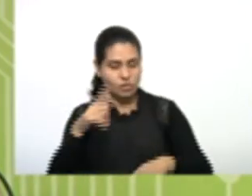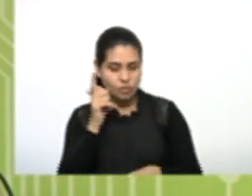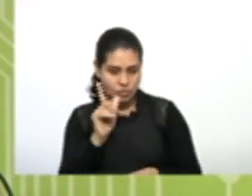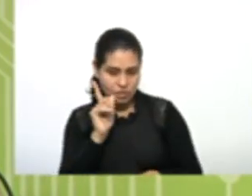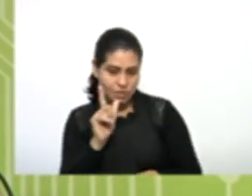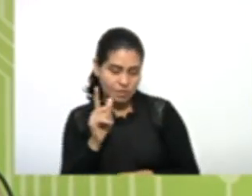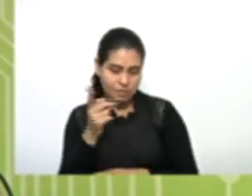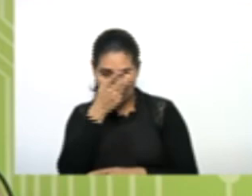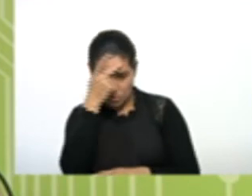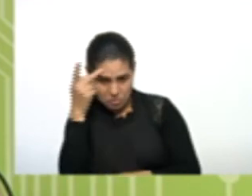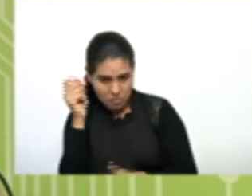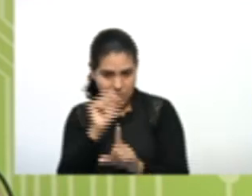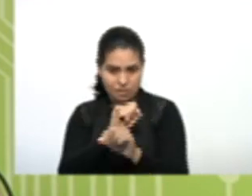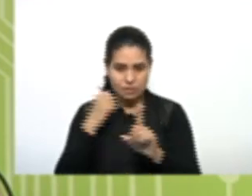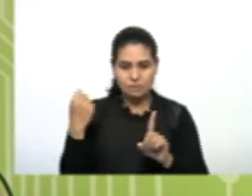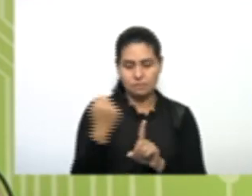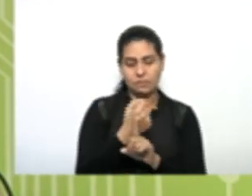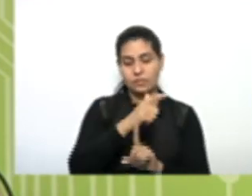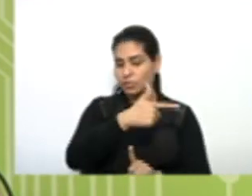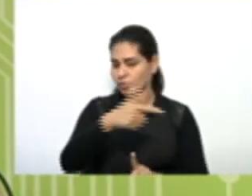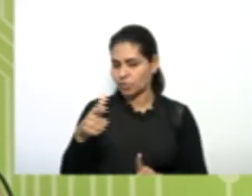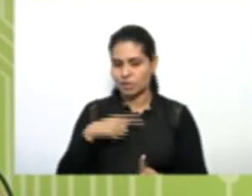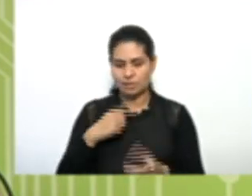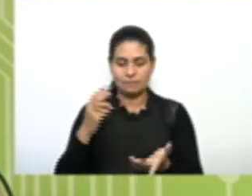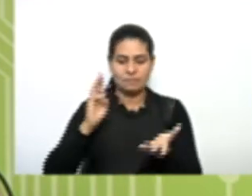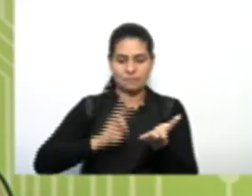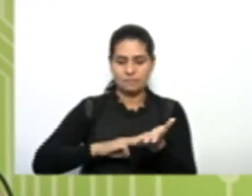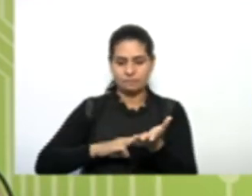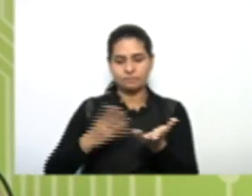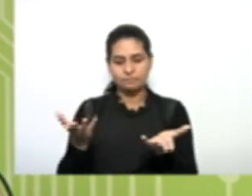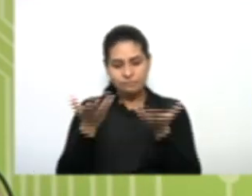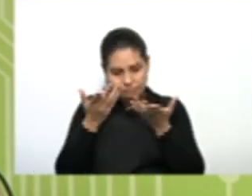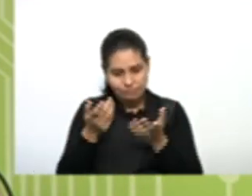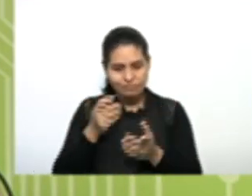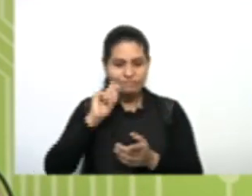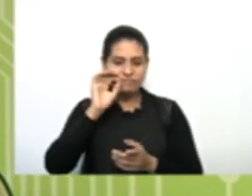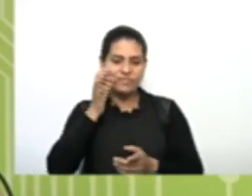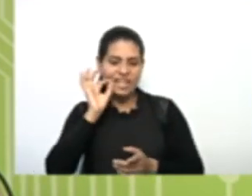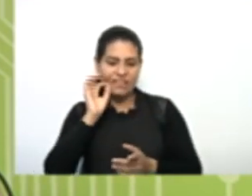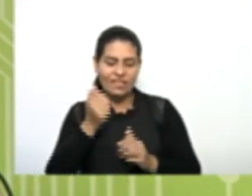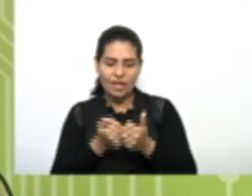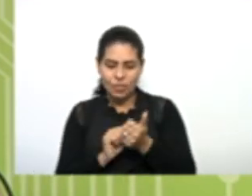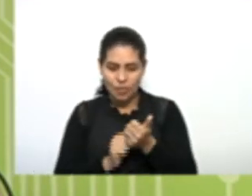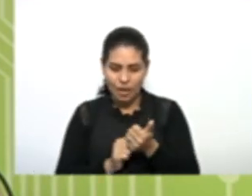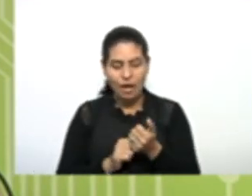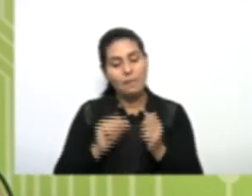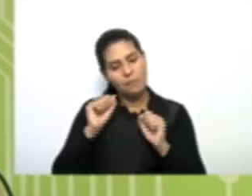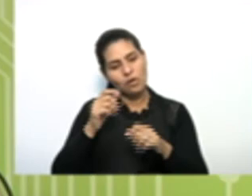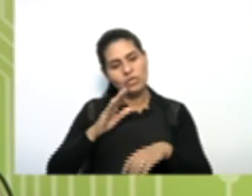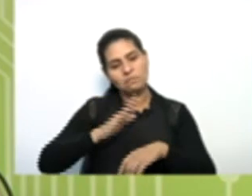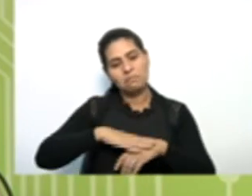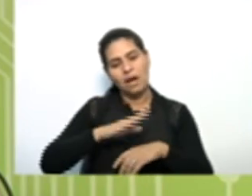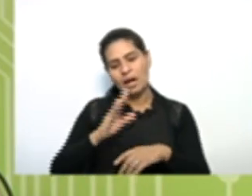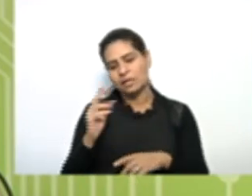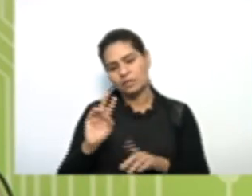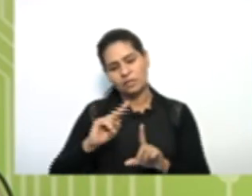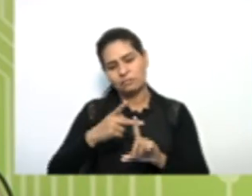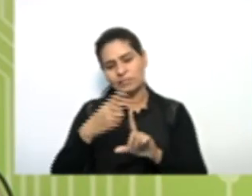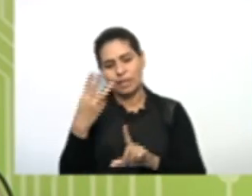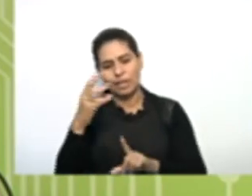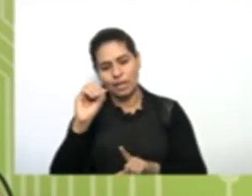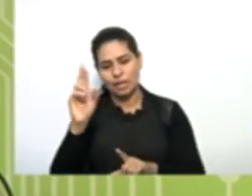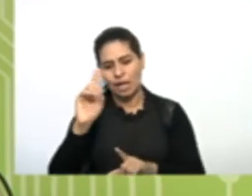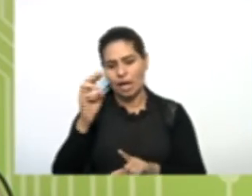da sociedade. No entanto, se você não é cooperado e chega para torrar um saco de café, e vai ser cobrado um valor maior,